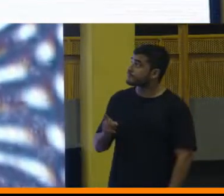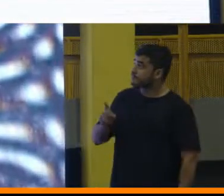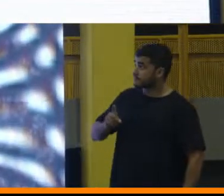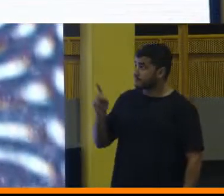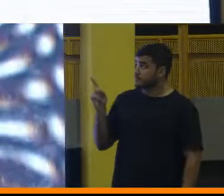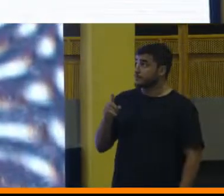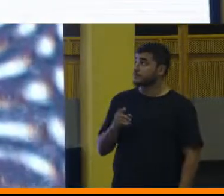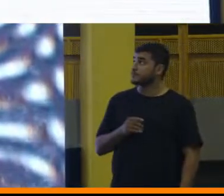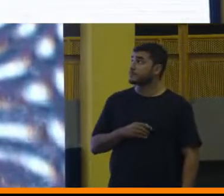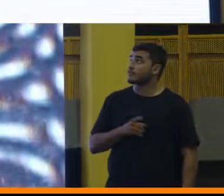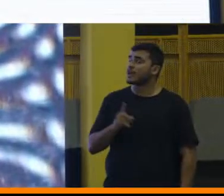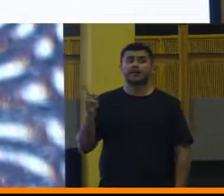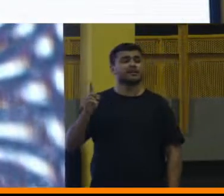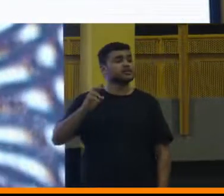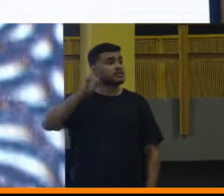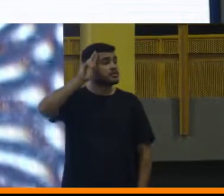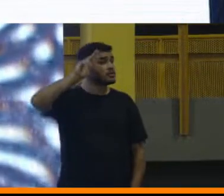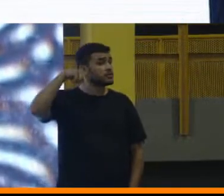Douglas e as leis de Newton.